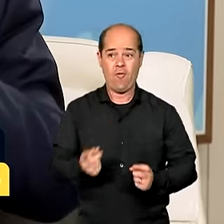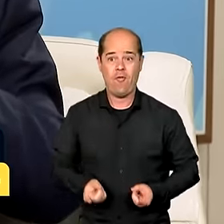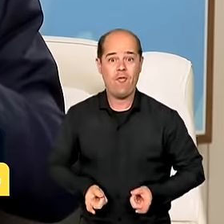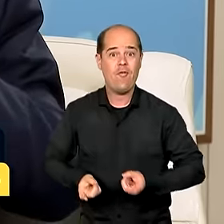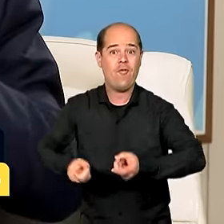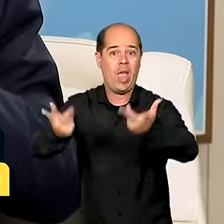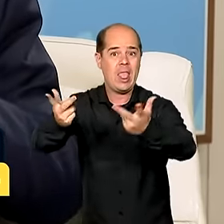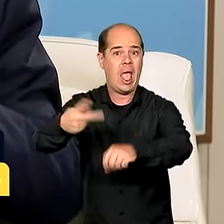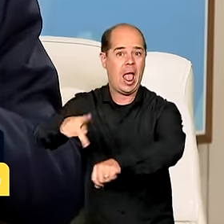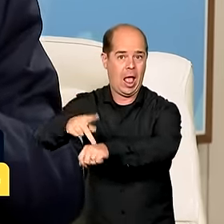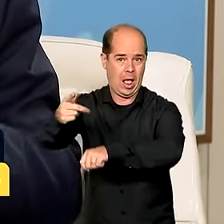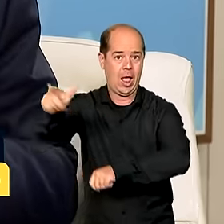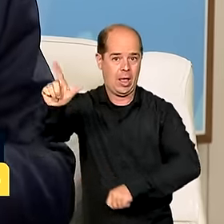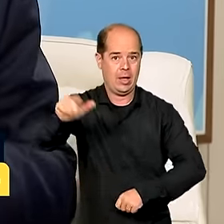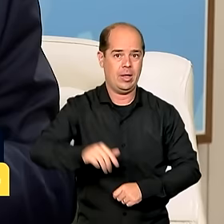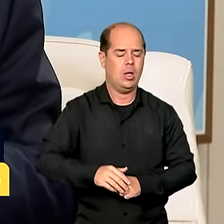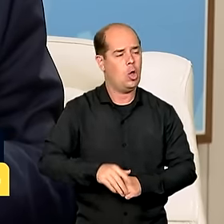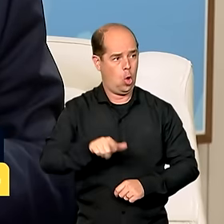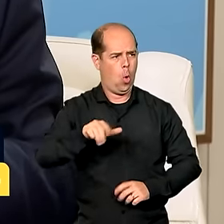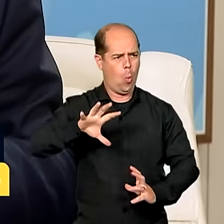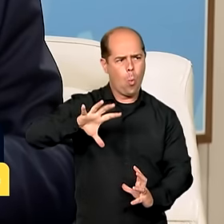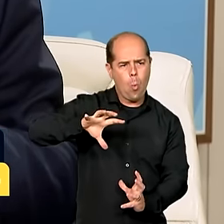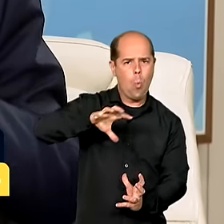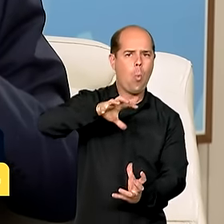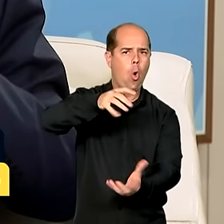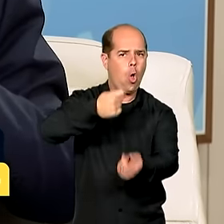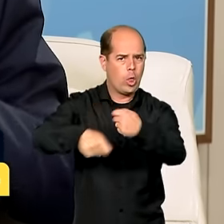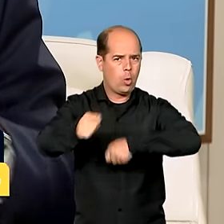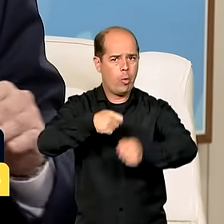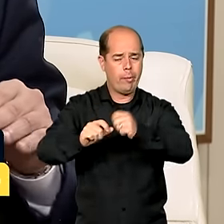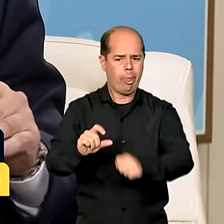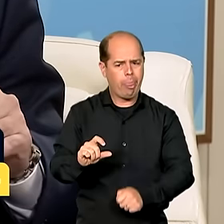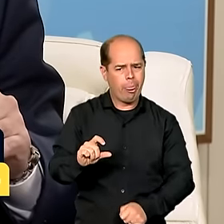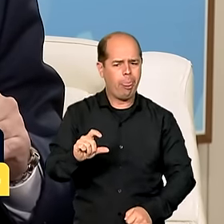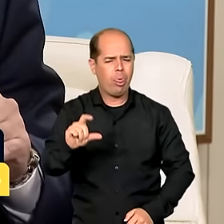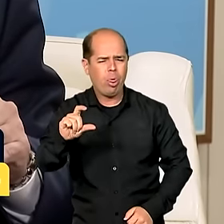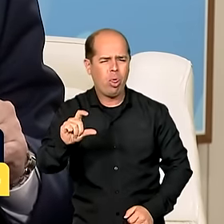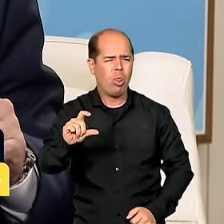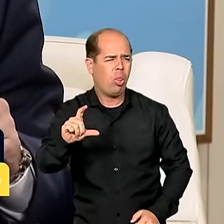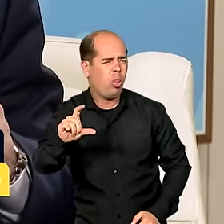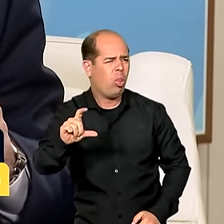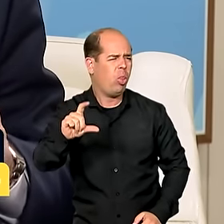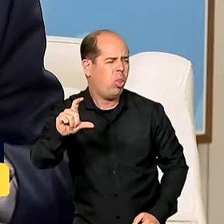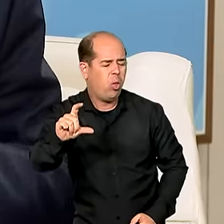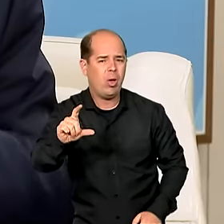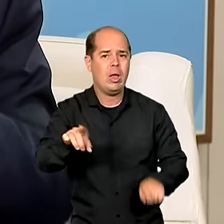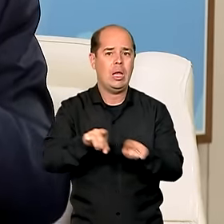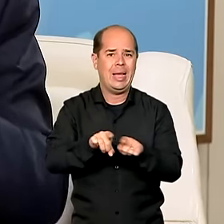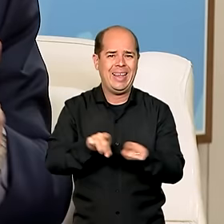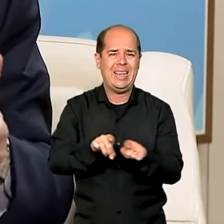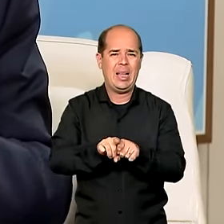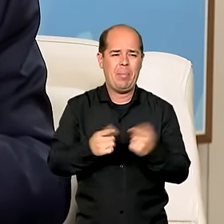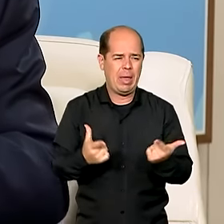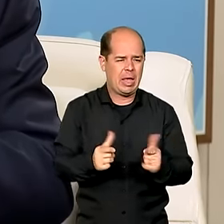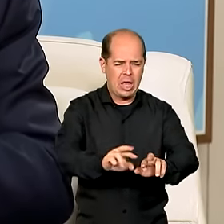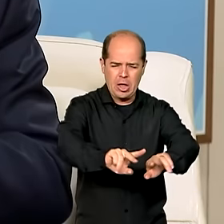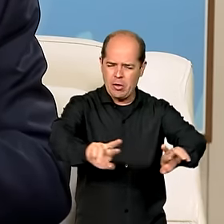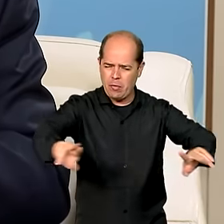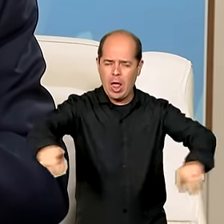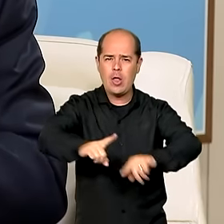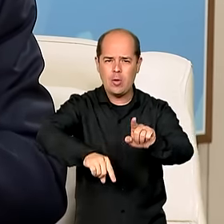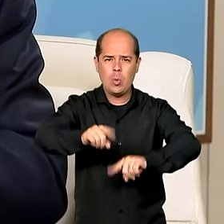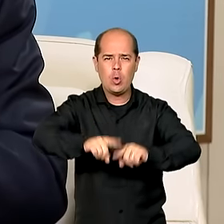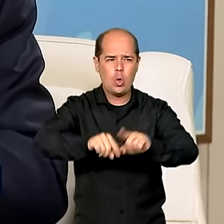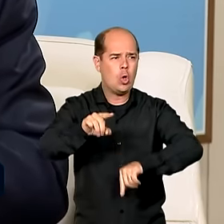com o mundo crescendo um pouco menos e preço de commodity caindo nós estamos com um número